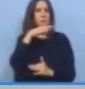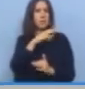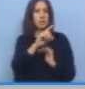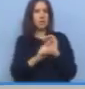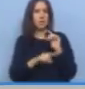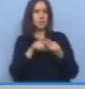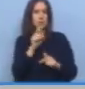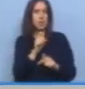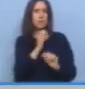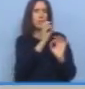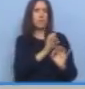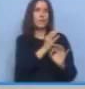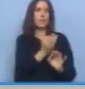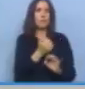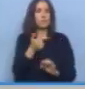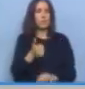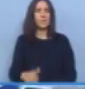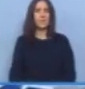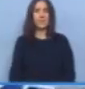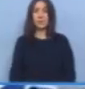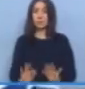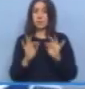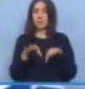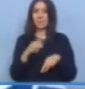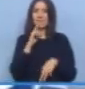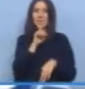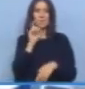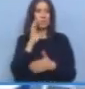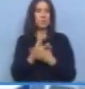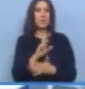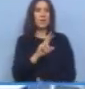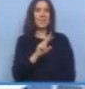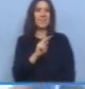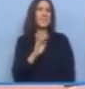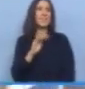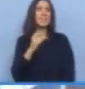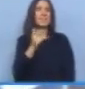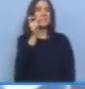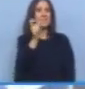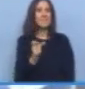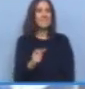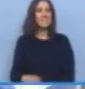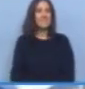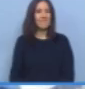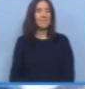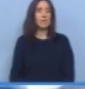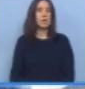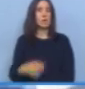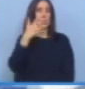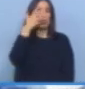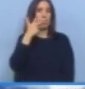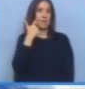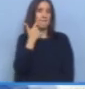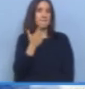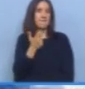e por isso tem sido boa. Estamos a terminar. Uma última questão só, Rafat. Um dia,